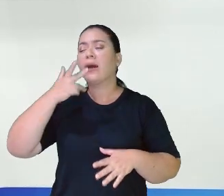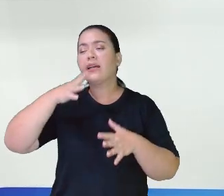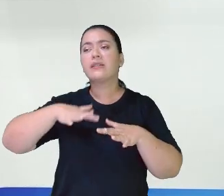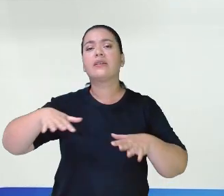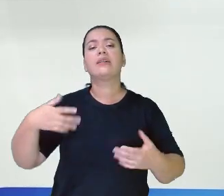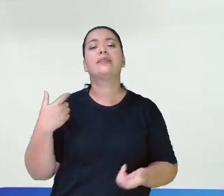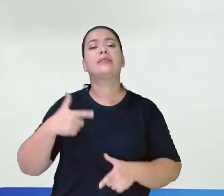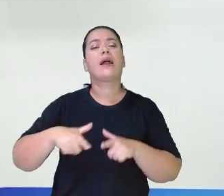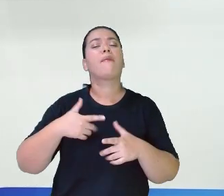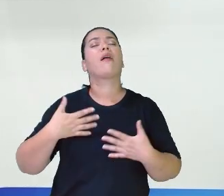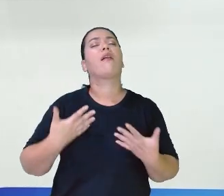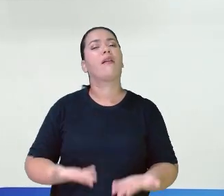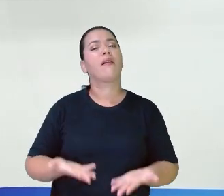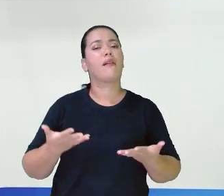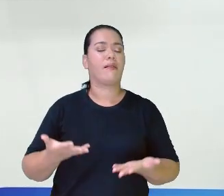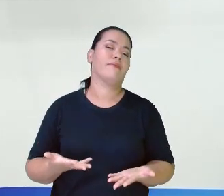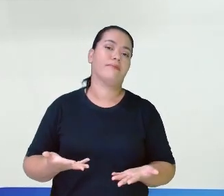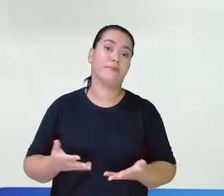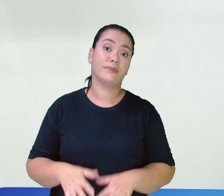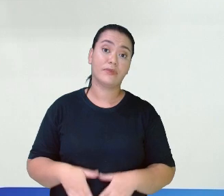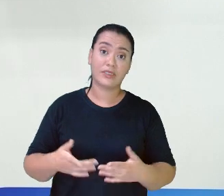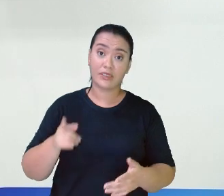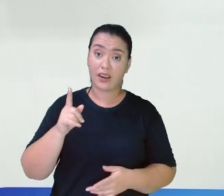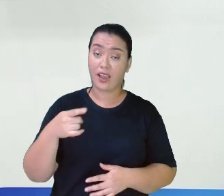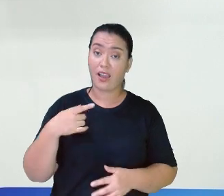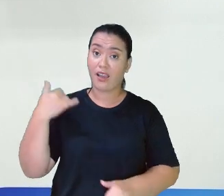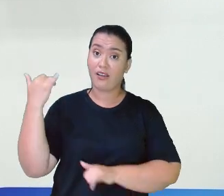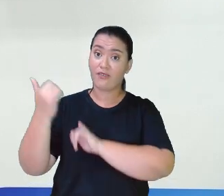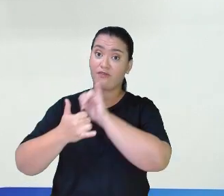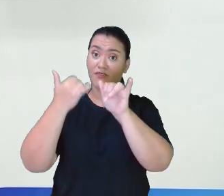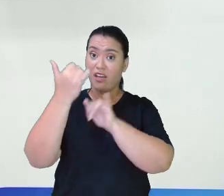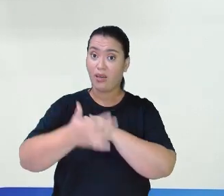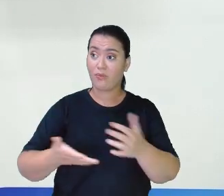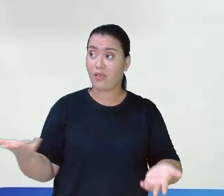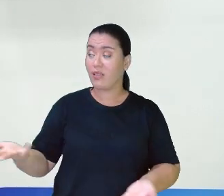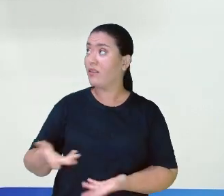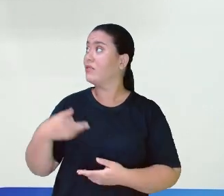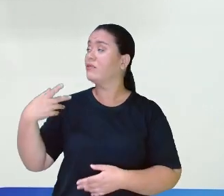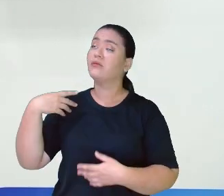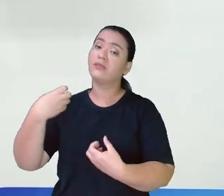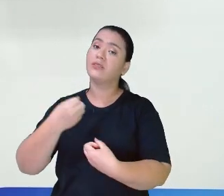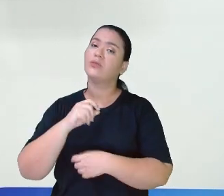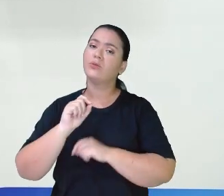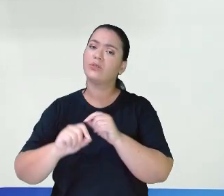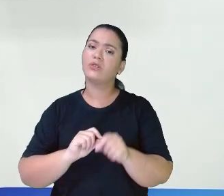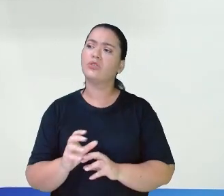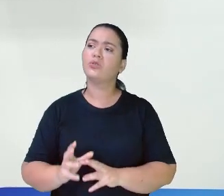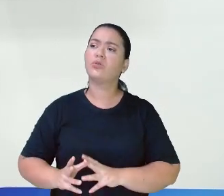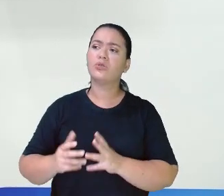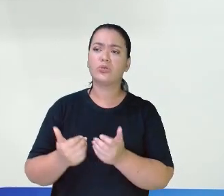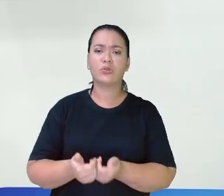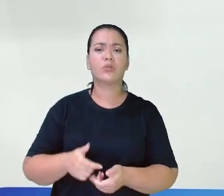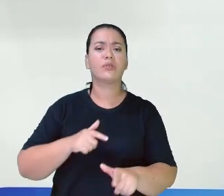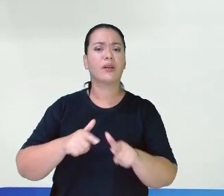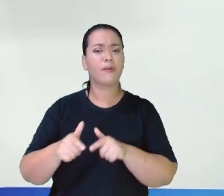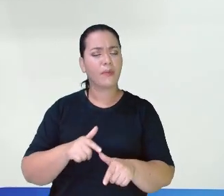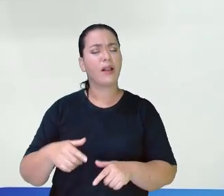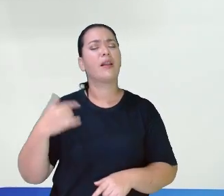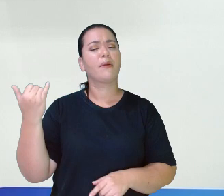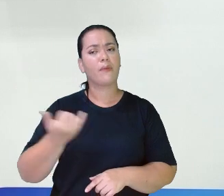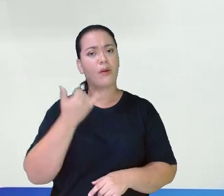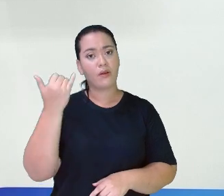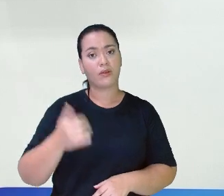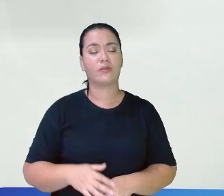mais agradável. Então, essa fábula também nos ensina, nesta versão, que todo trabalho é importante. Tem aqueles que